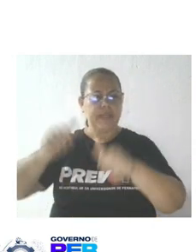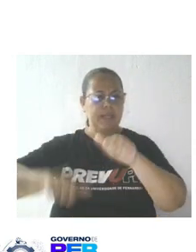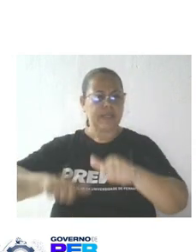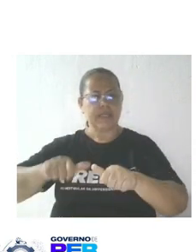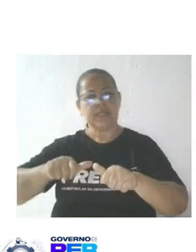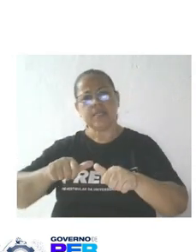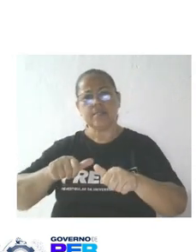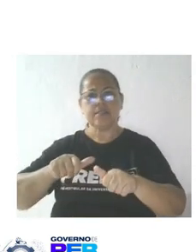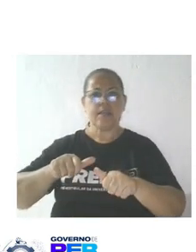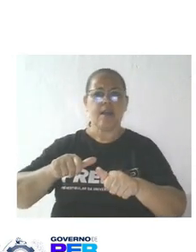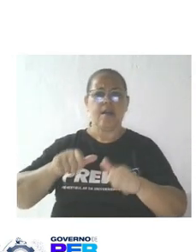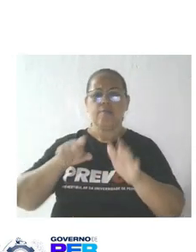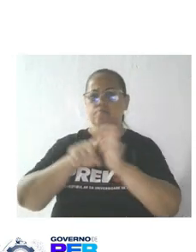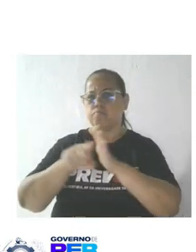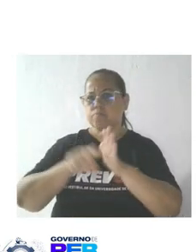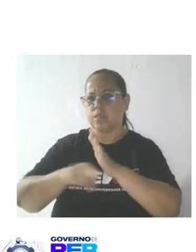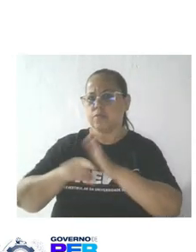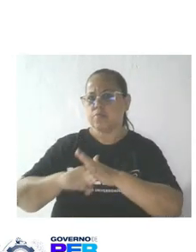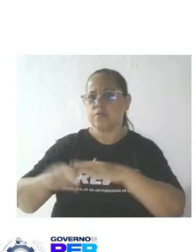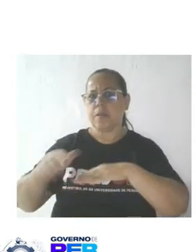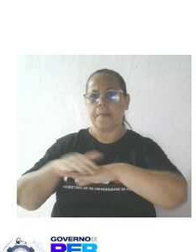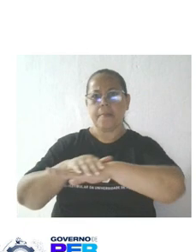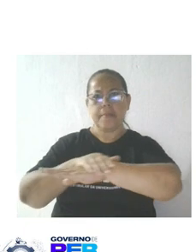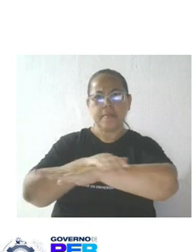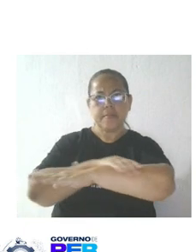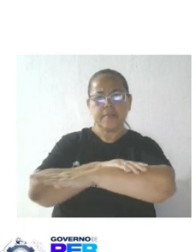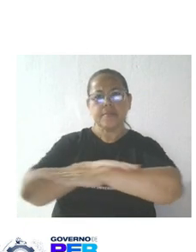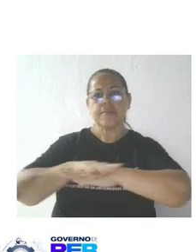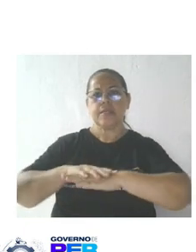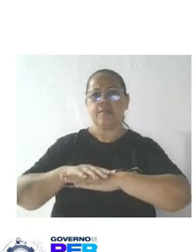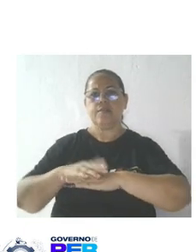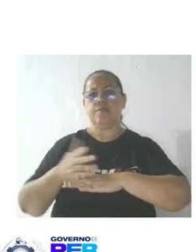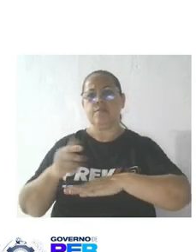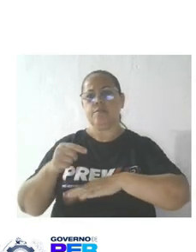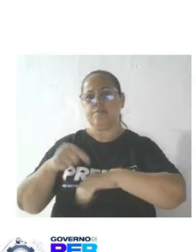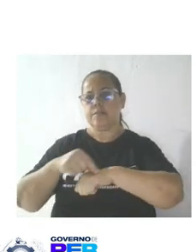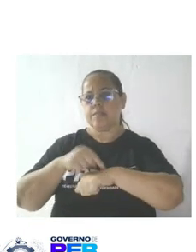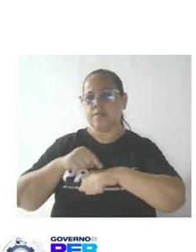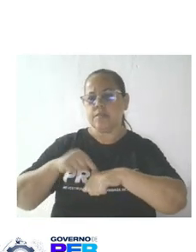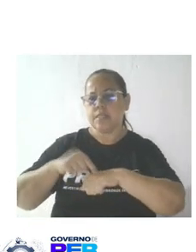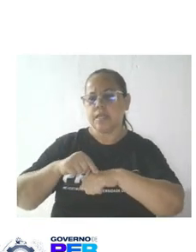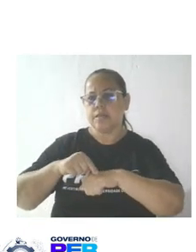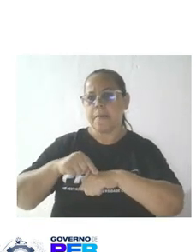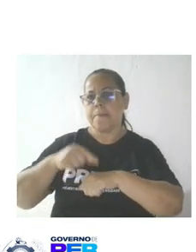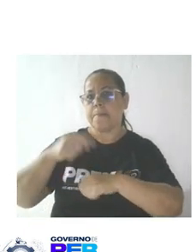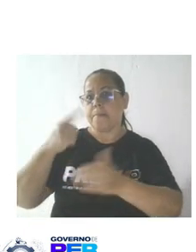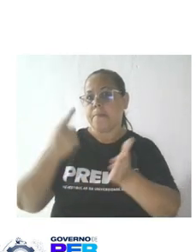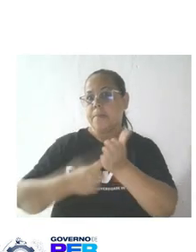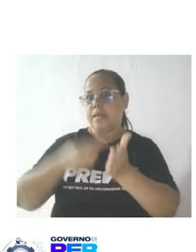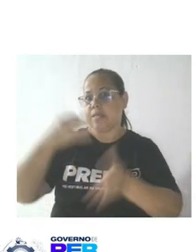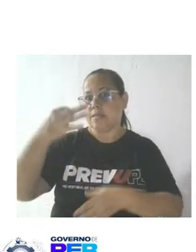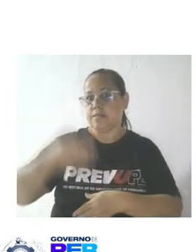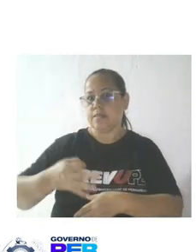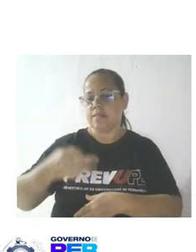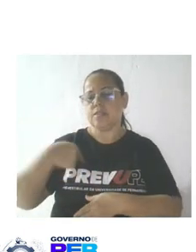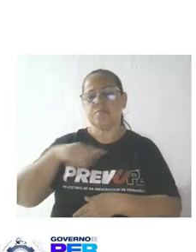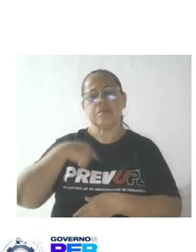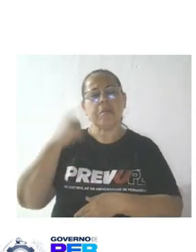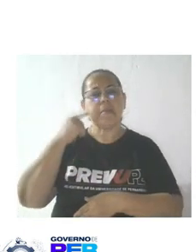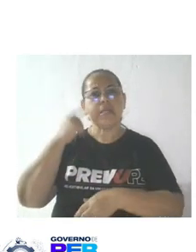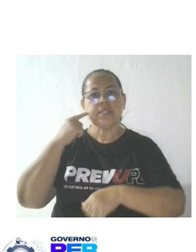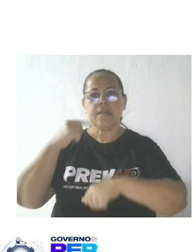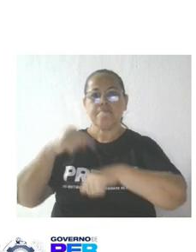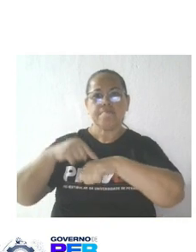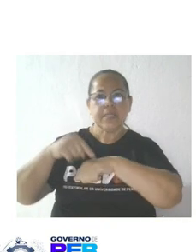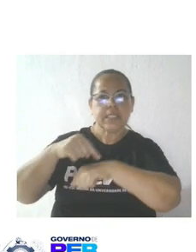histológicas desse procedimento e marque a alternativa correta. Então, a gente vai ter que analisar essa situação, pessoal, numa perspectiva da célula e também